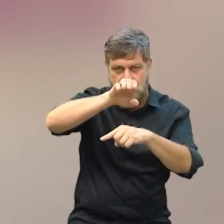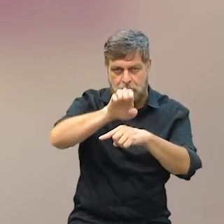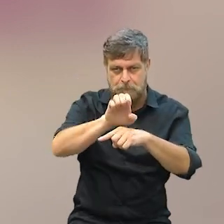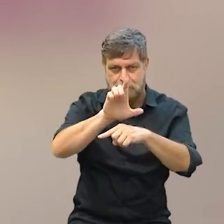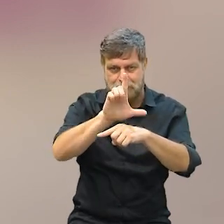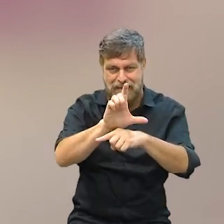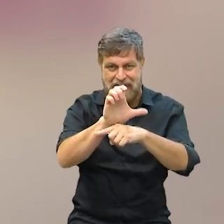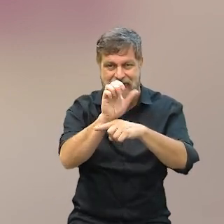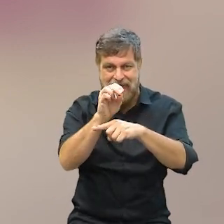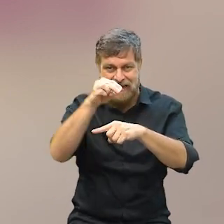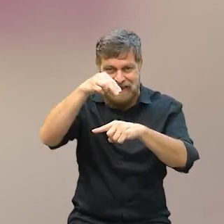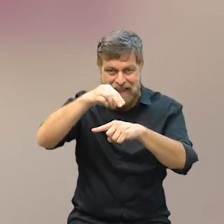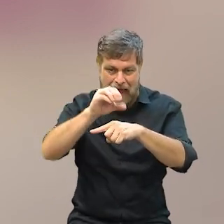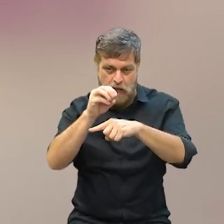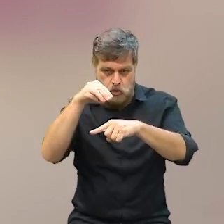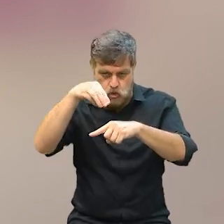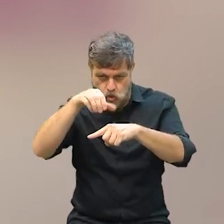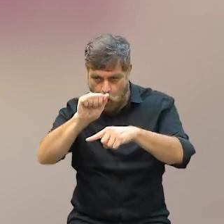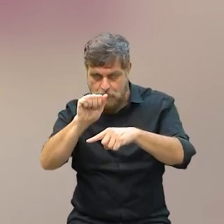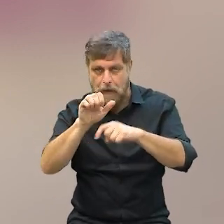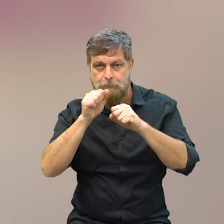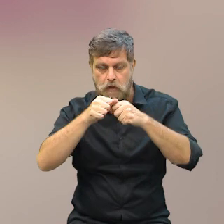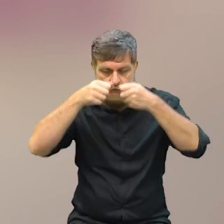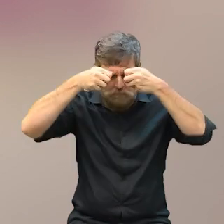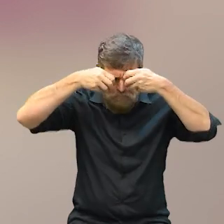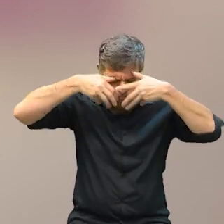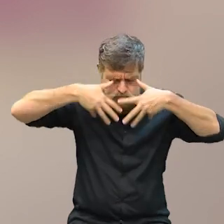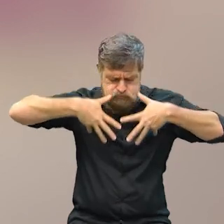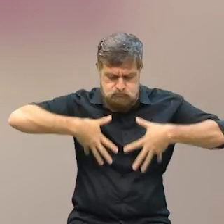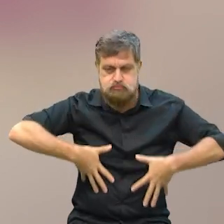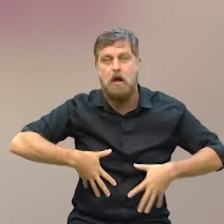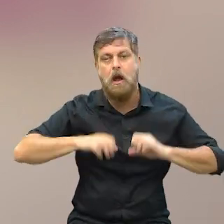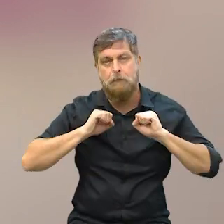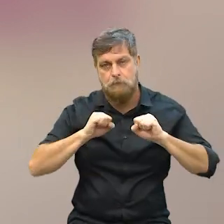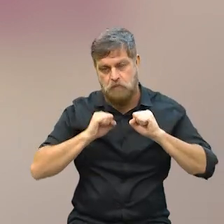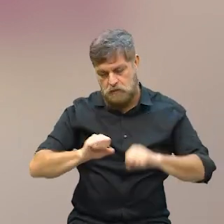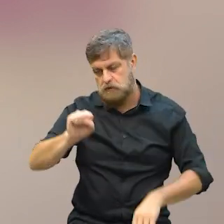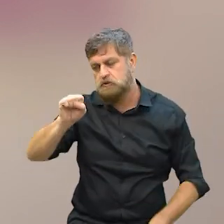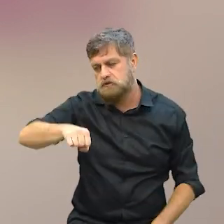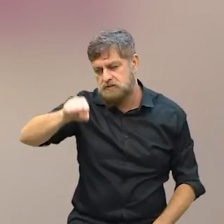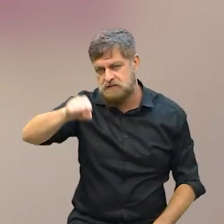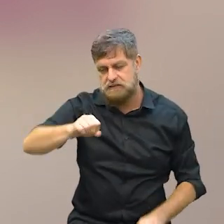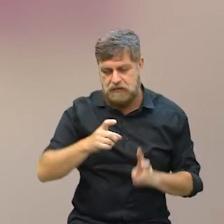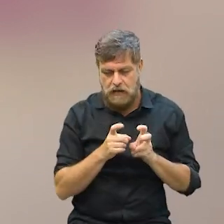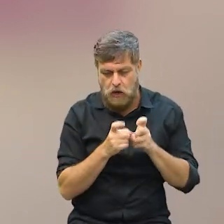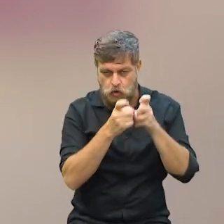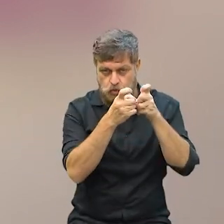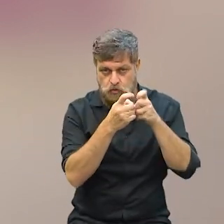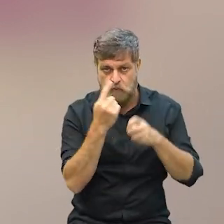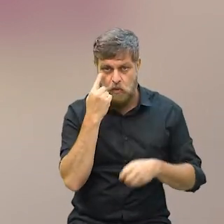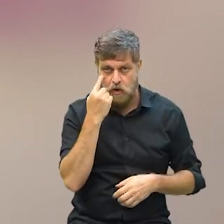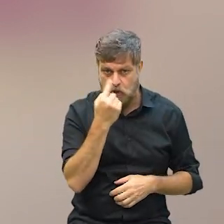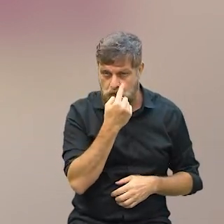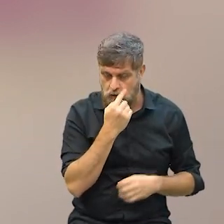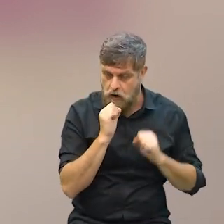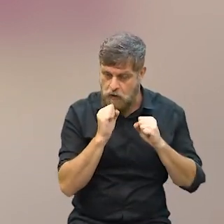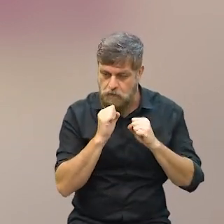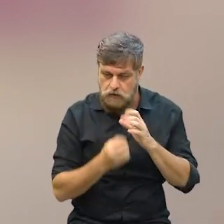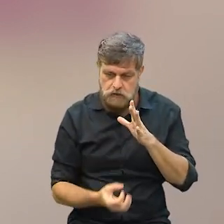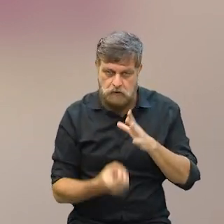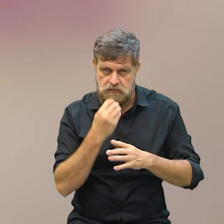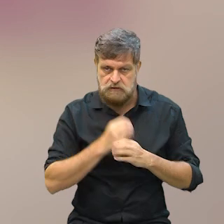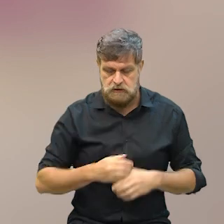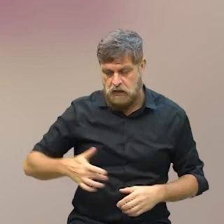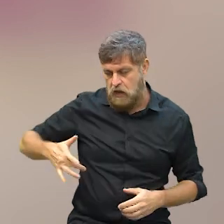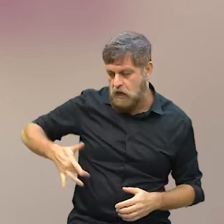de coroide, ele pode dar metástase, né? E então é um tumor ocular que pode dar metástase